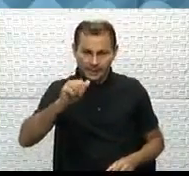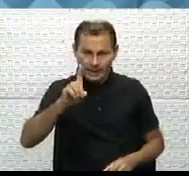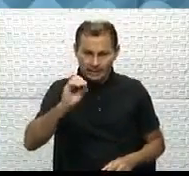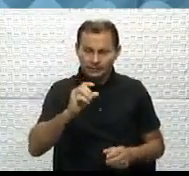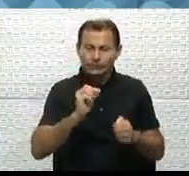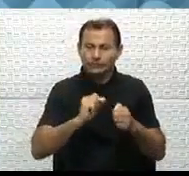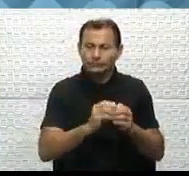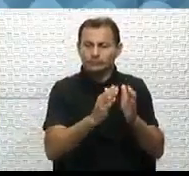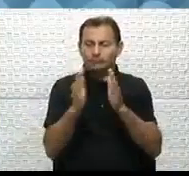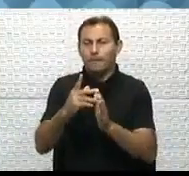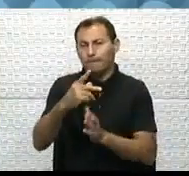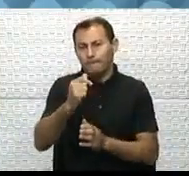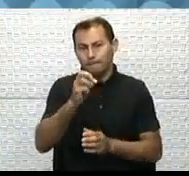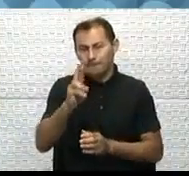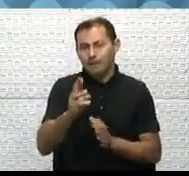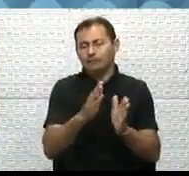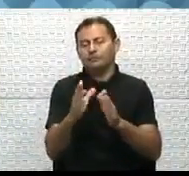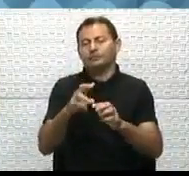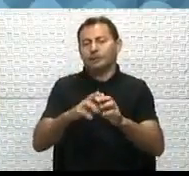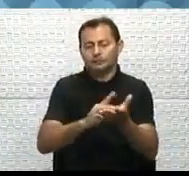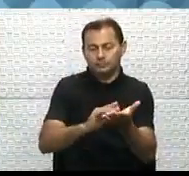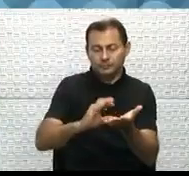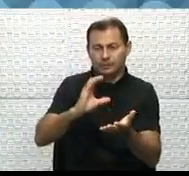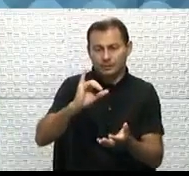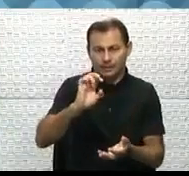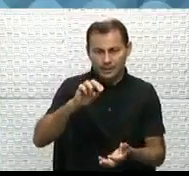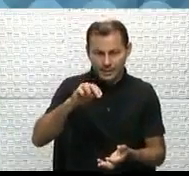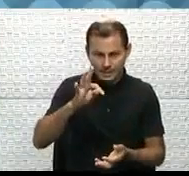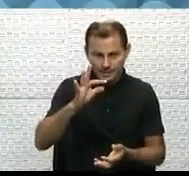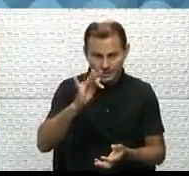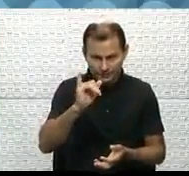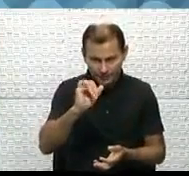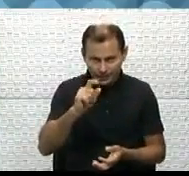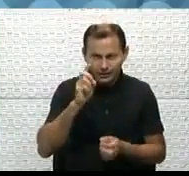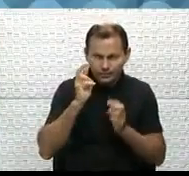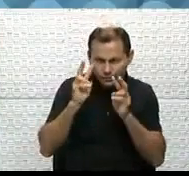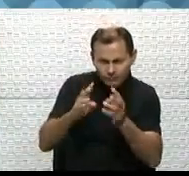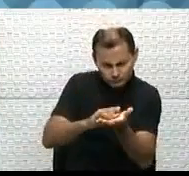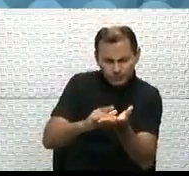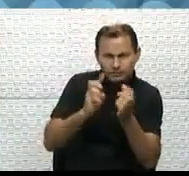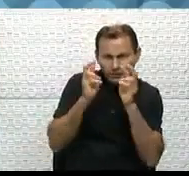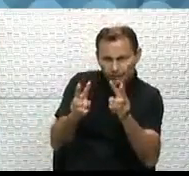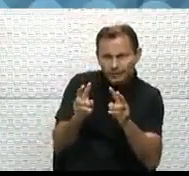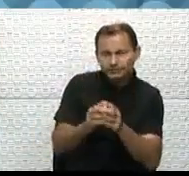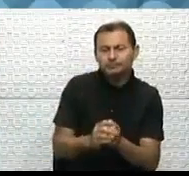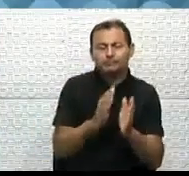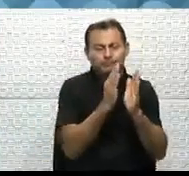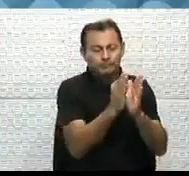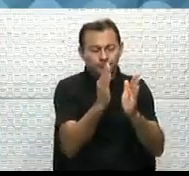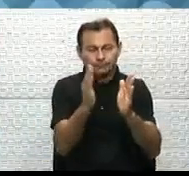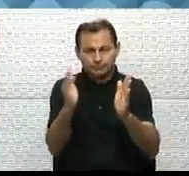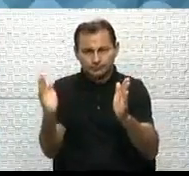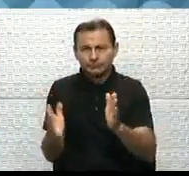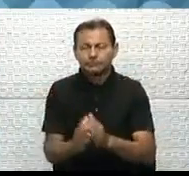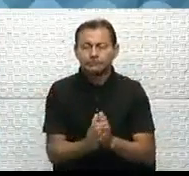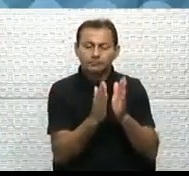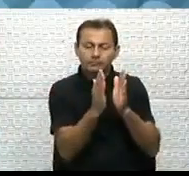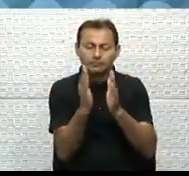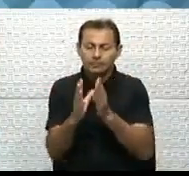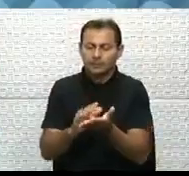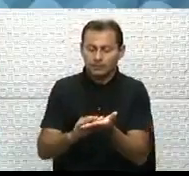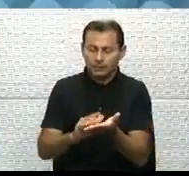com uma parte dos pares ordenados, tanto na calculadora científica, para que você pudesse acompanhar as etapas a serem seguidas